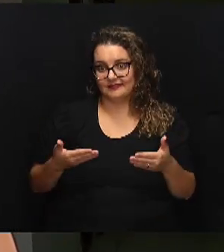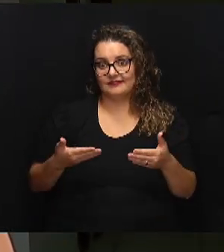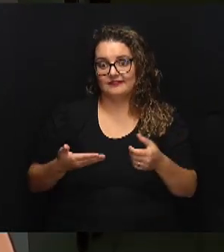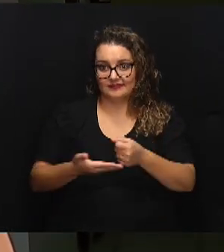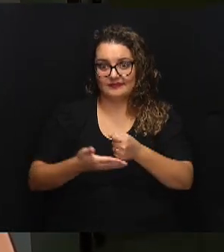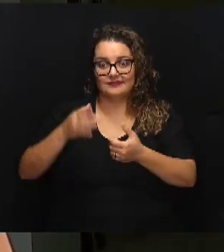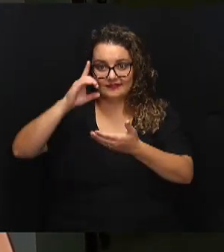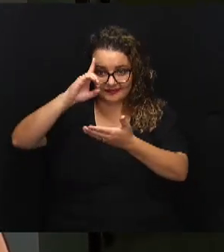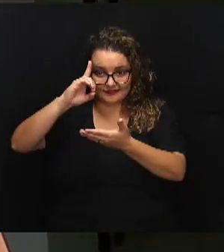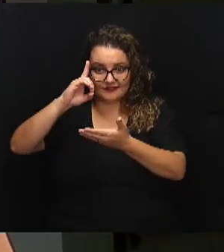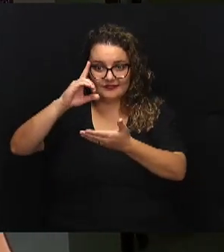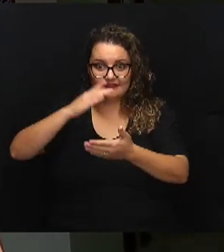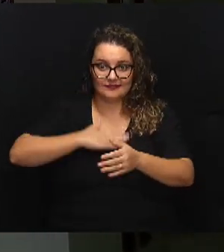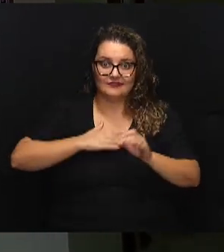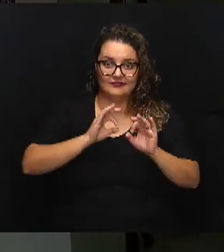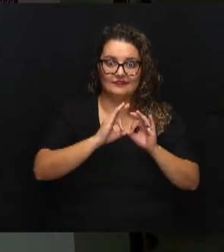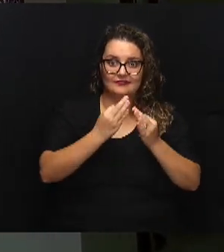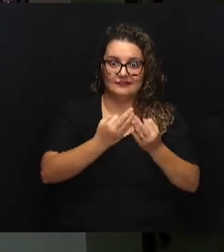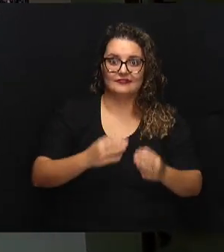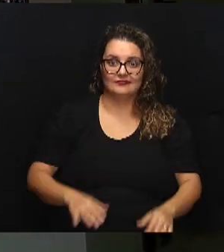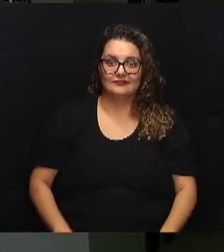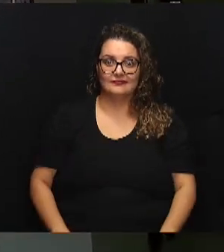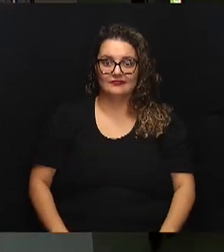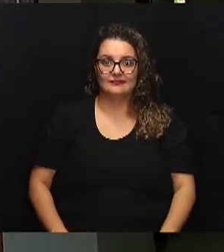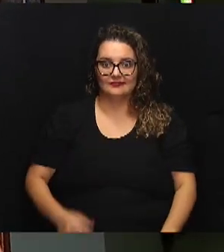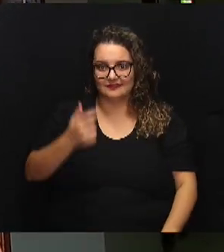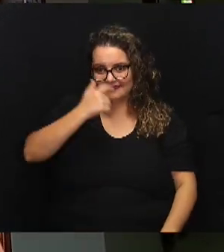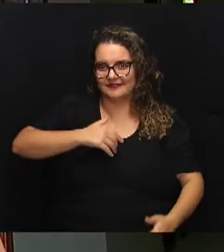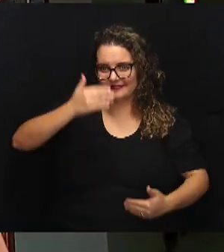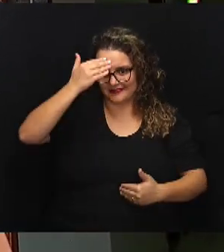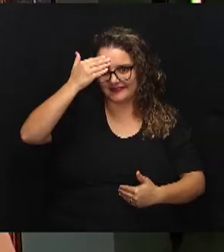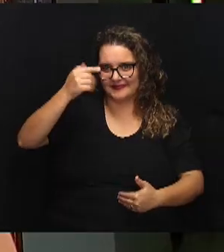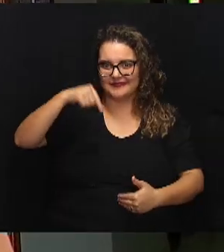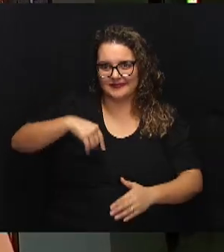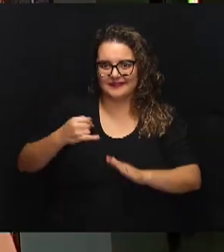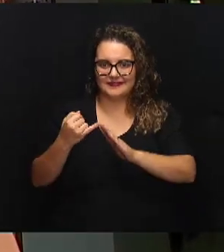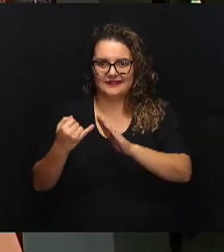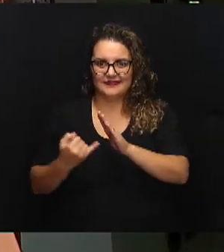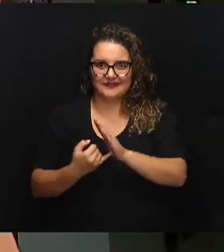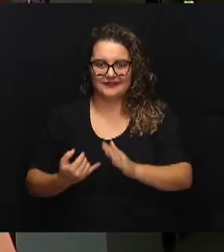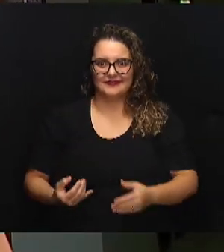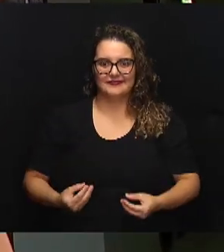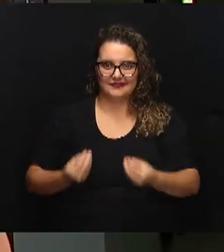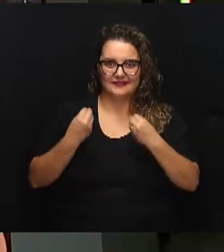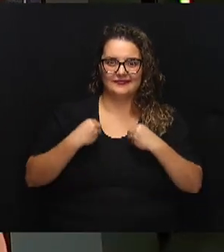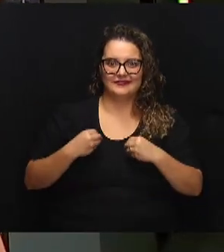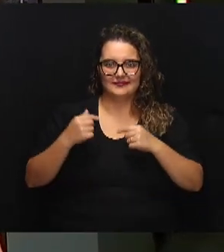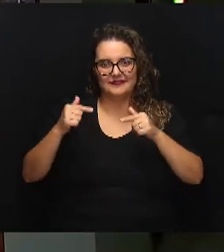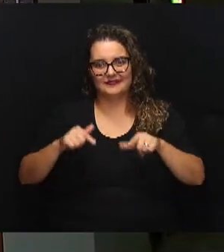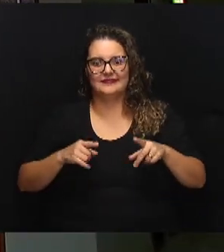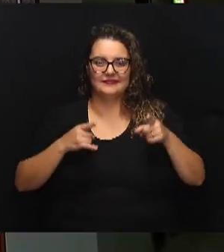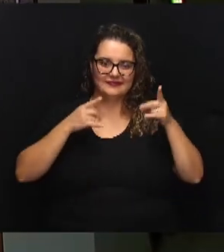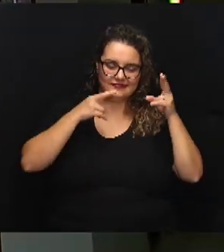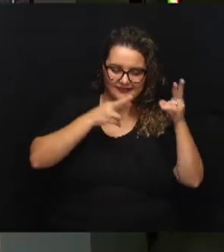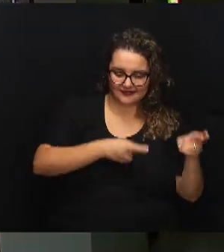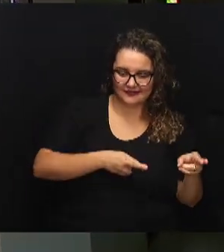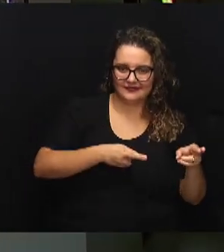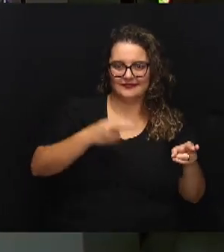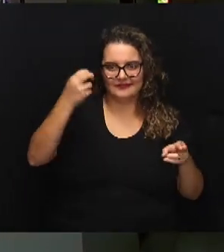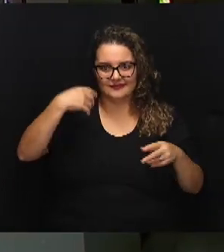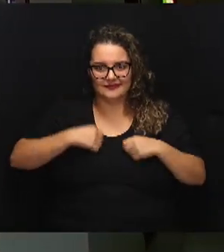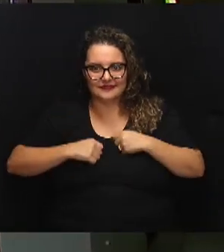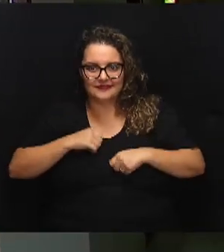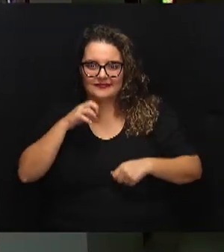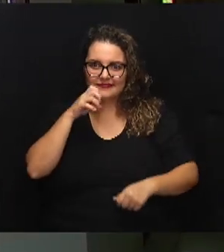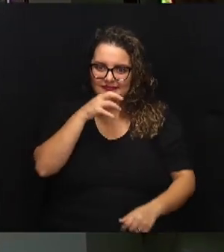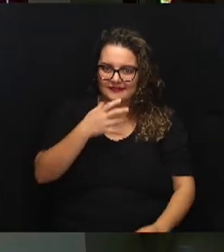Deus e a base é a minha família, né? Então eu sou muito grato a essa instituição, né? Que me deu um lugar para dormir, um chuveirinho